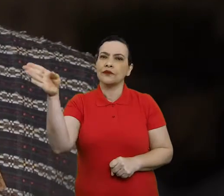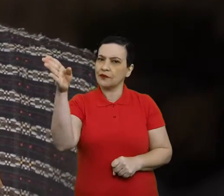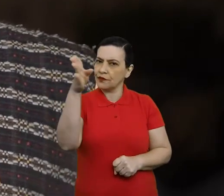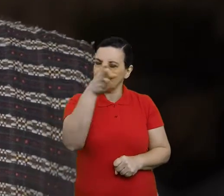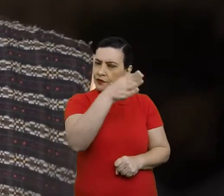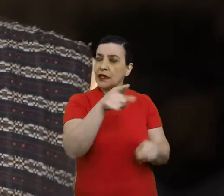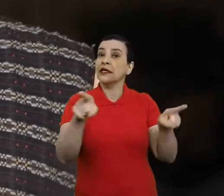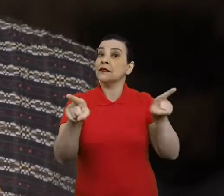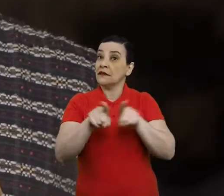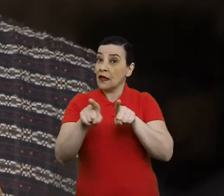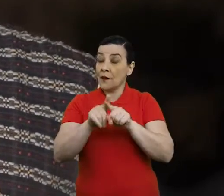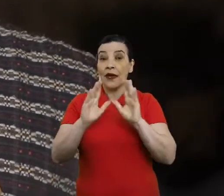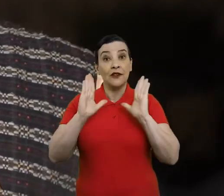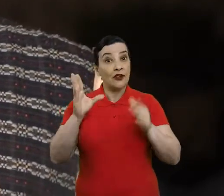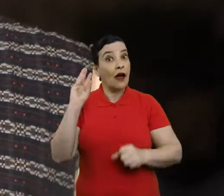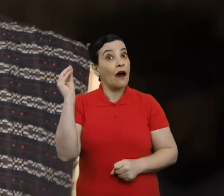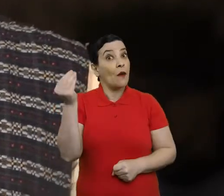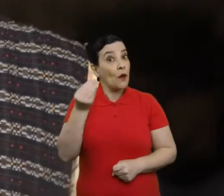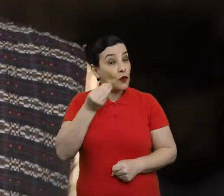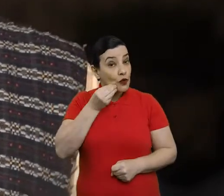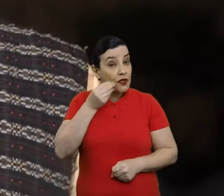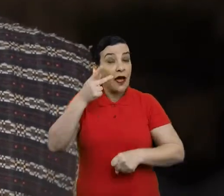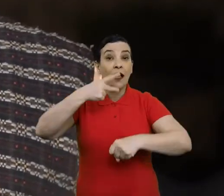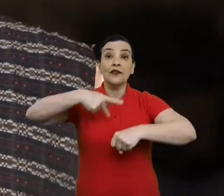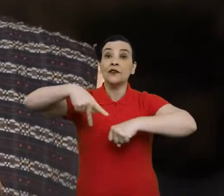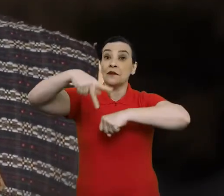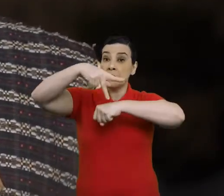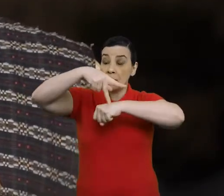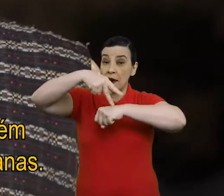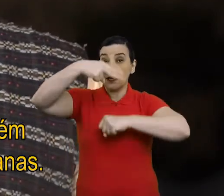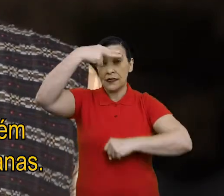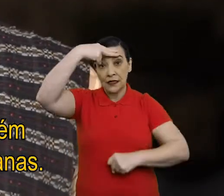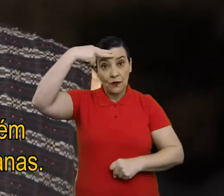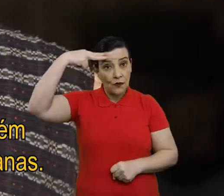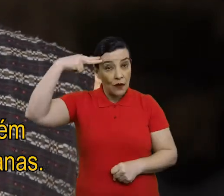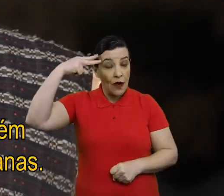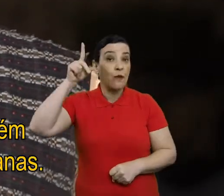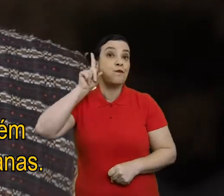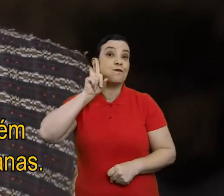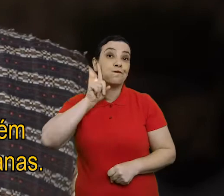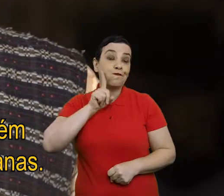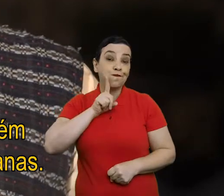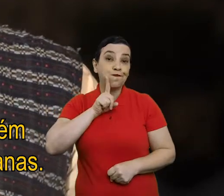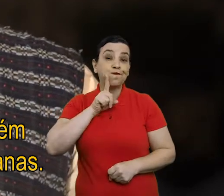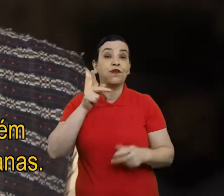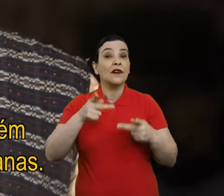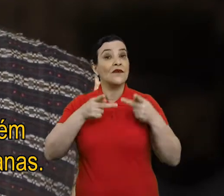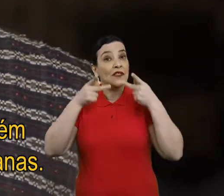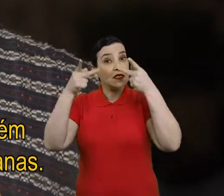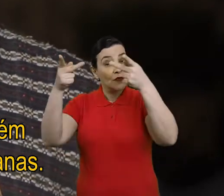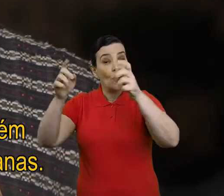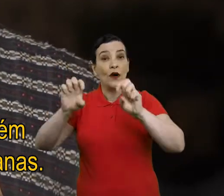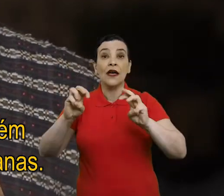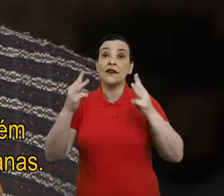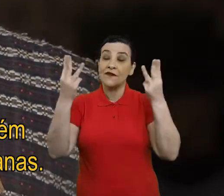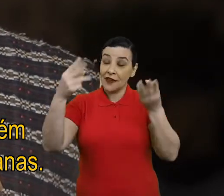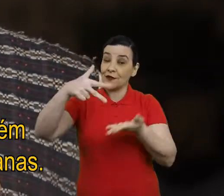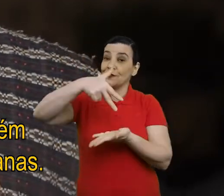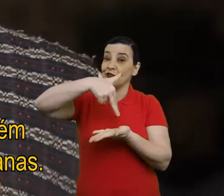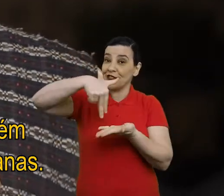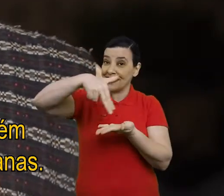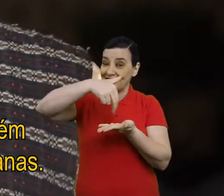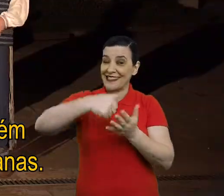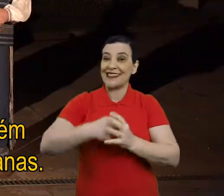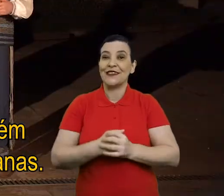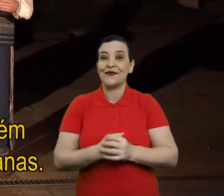São Paulo e também já tivemos oportunidade de participar fora do país, na Lituânia e nos Estados Unidos, também em eventos de